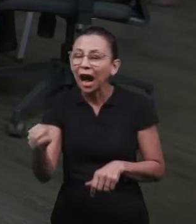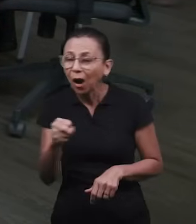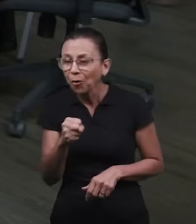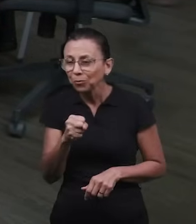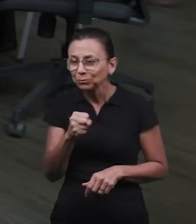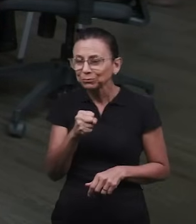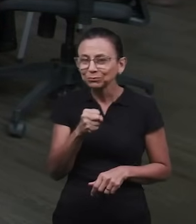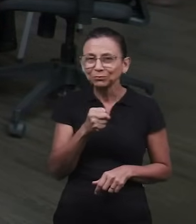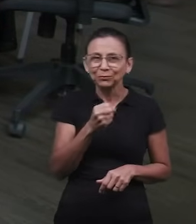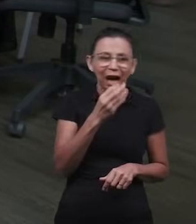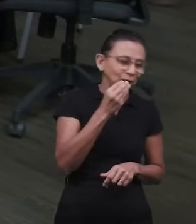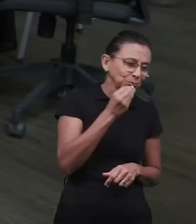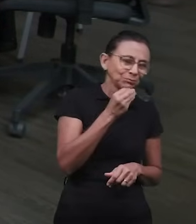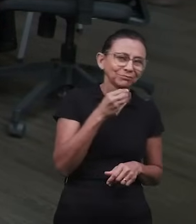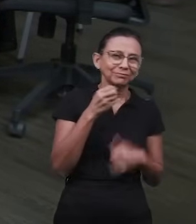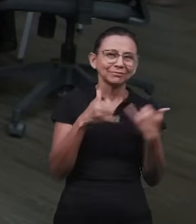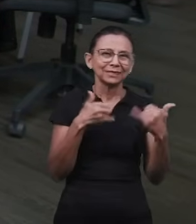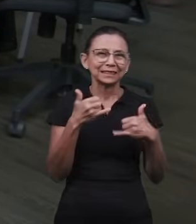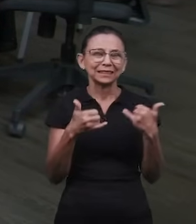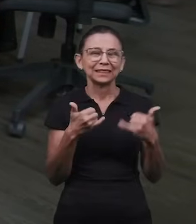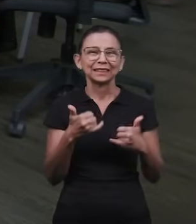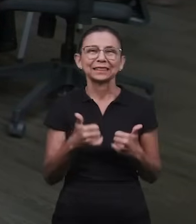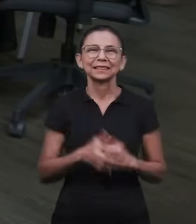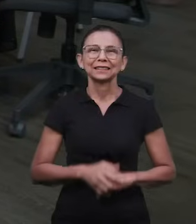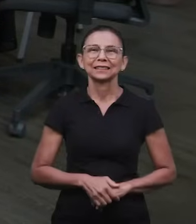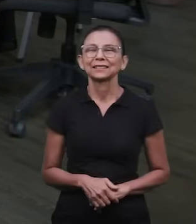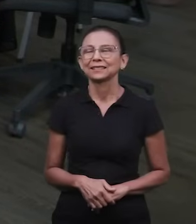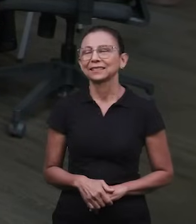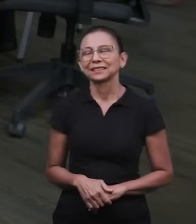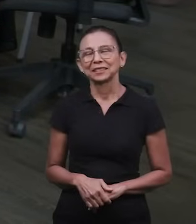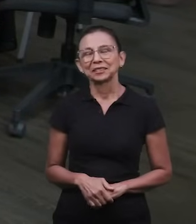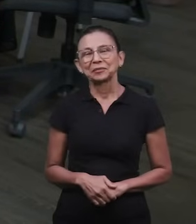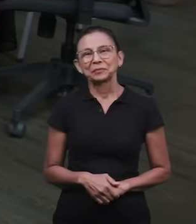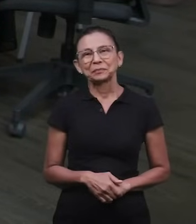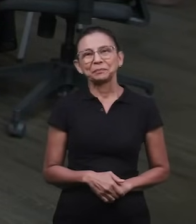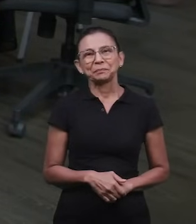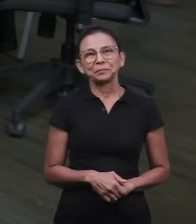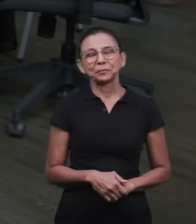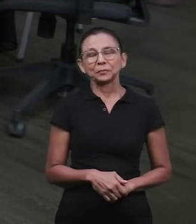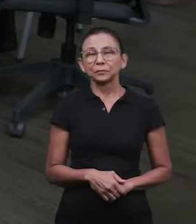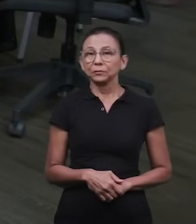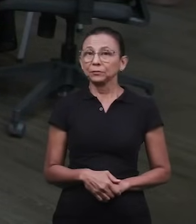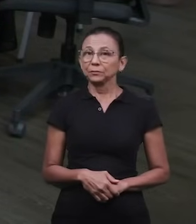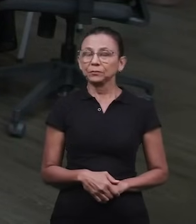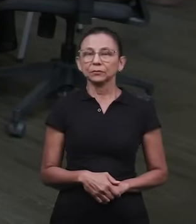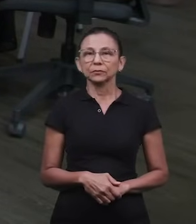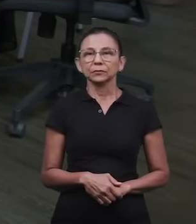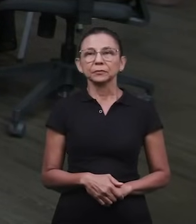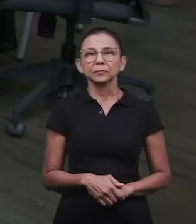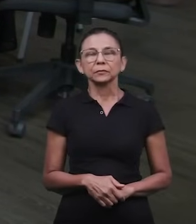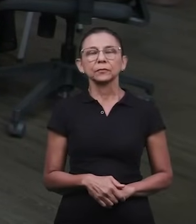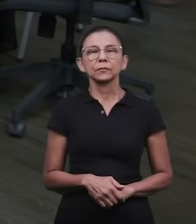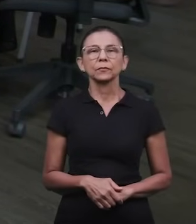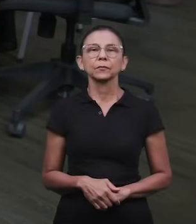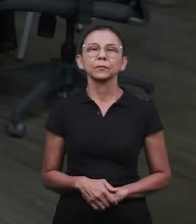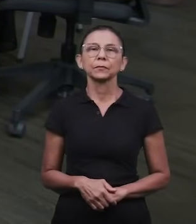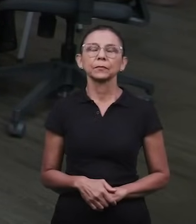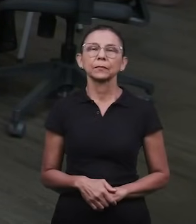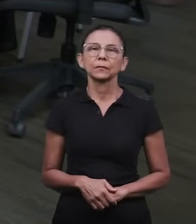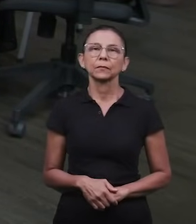implicância tem, entendeu? Não tem jeito, isso é uma coisa que não tem como escapar. Agora, você lidar com essas